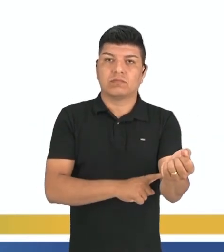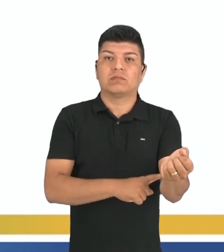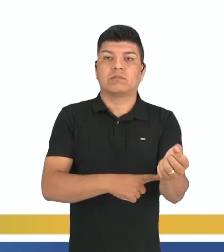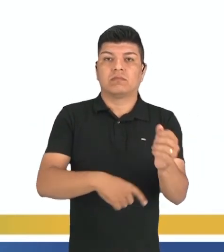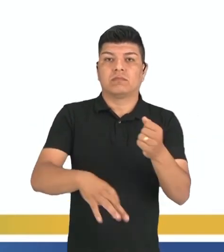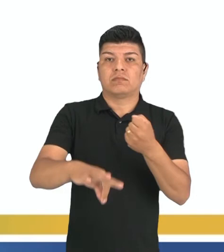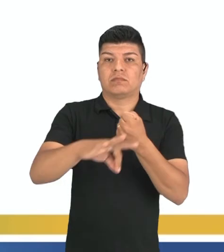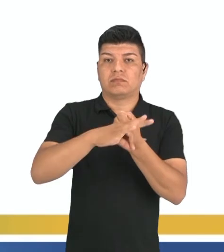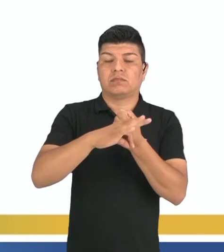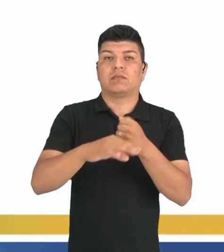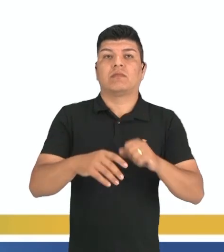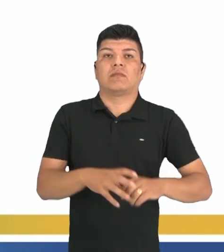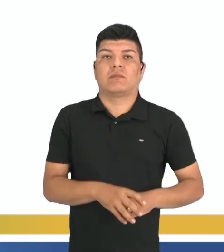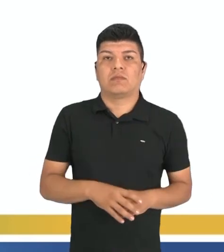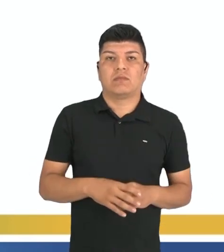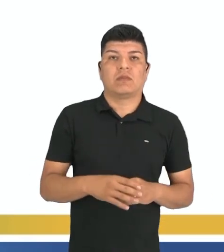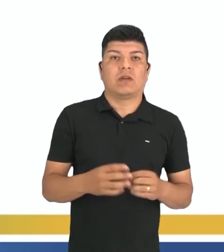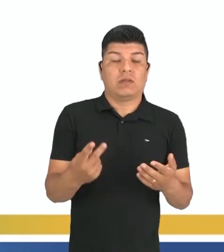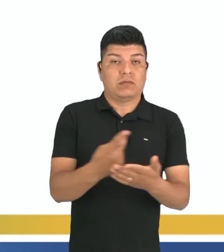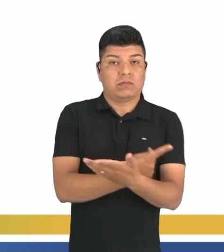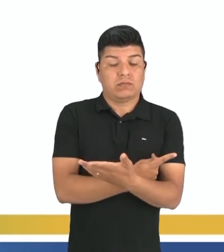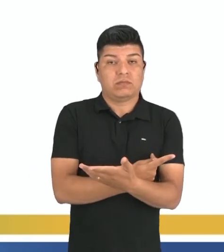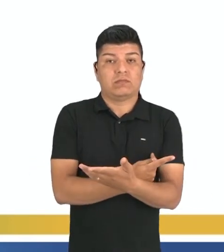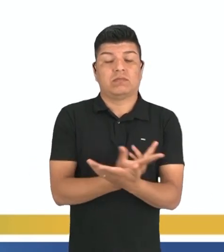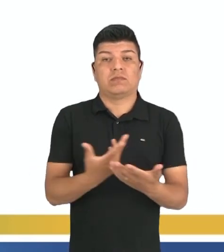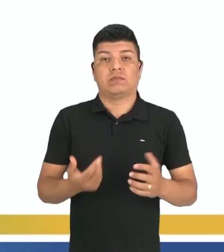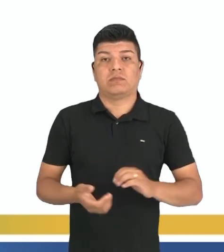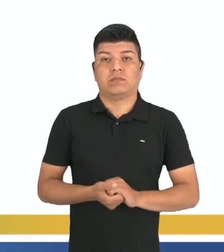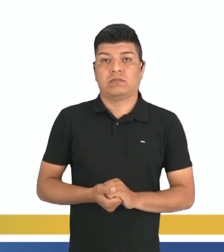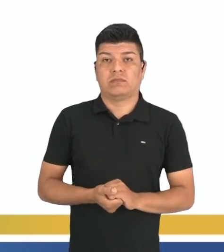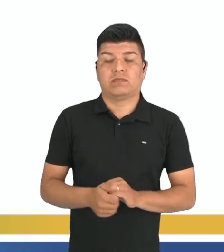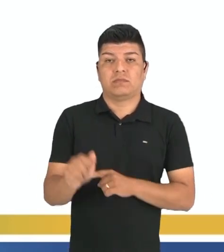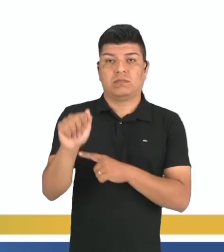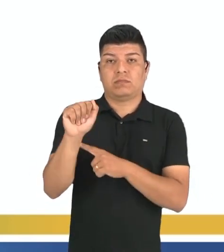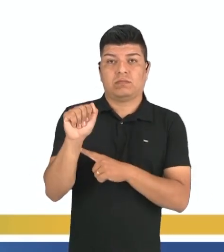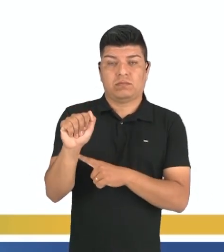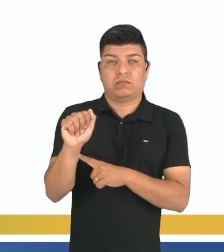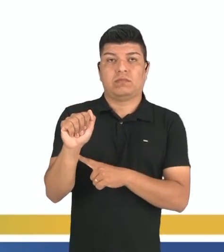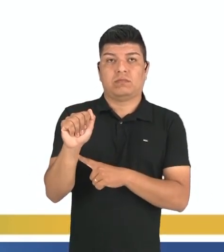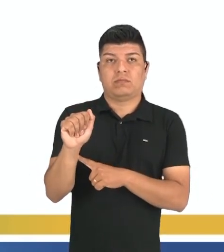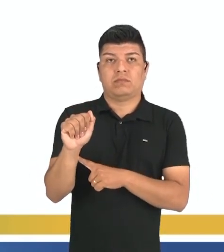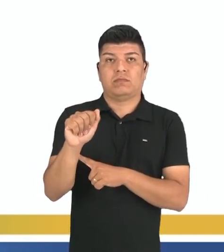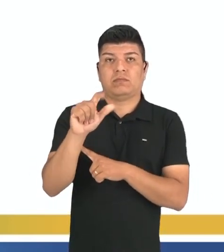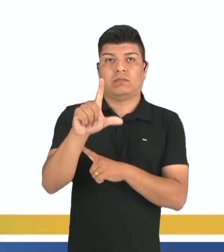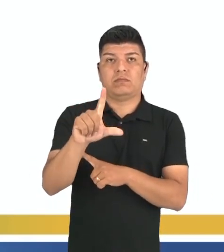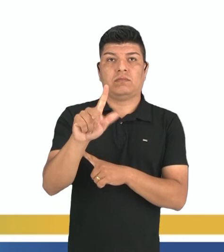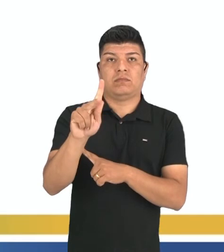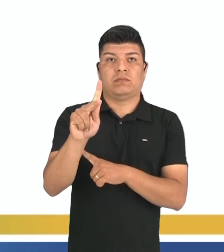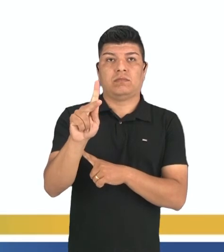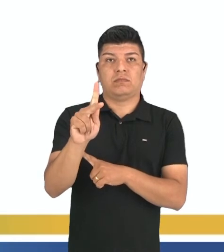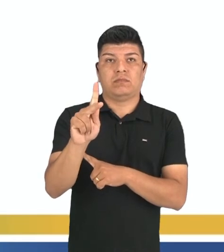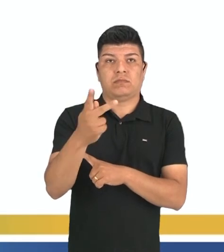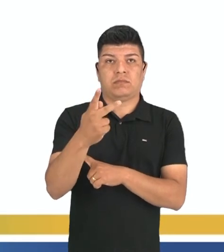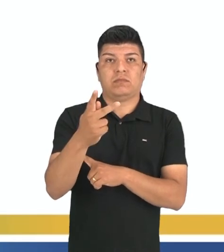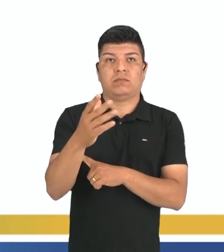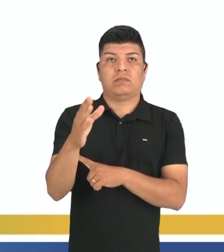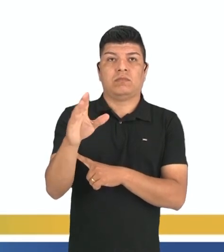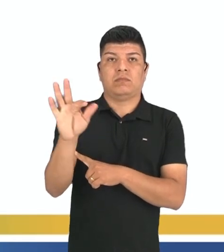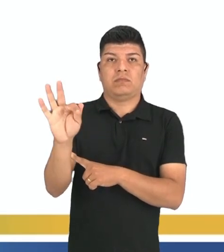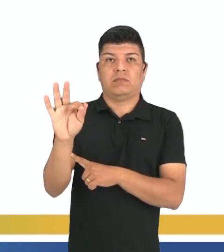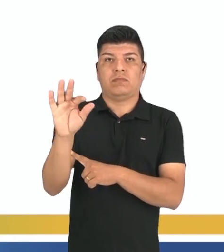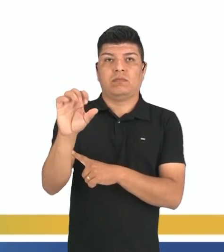vagina. Esse processo ocorre quando os níveis, letra A, de LH aumentam e